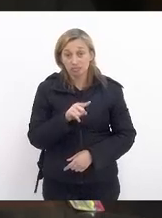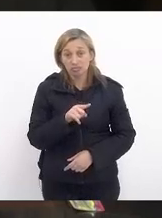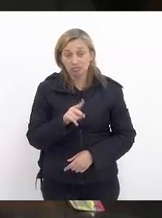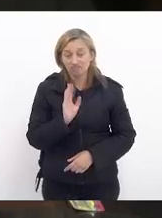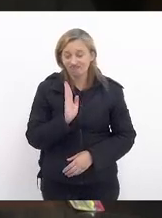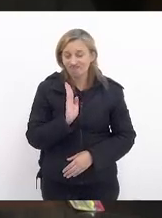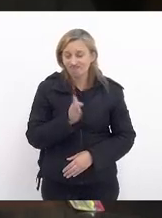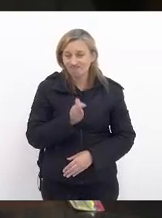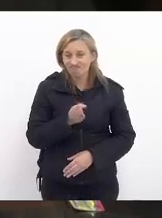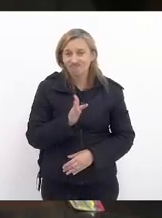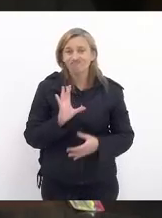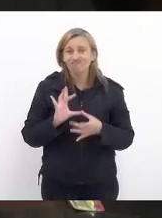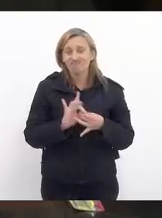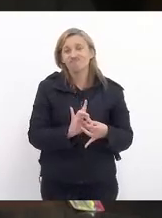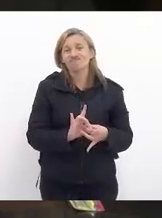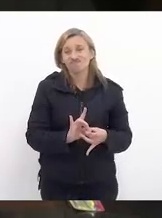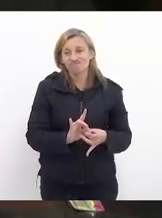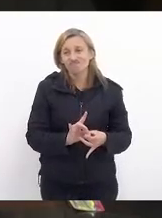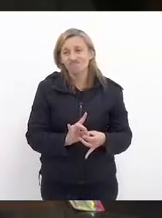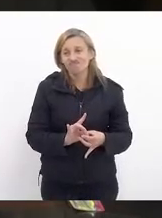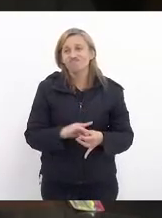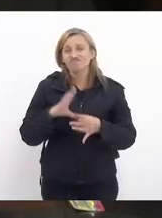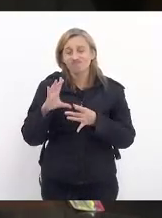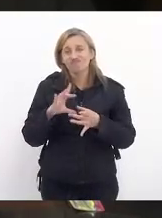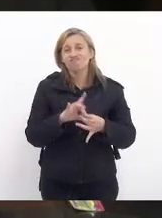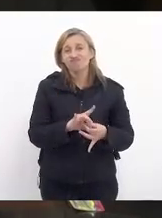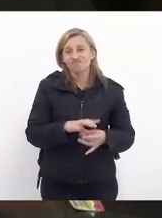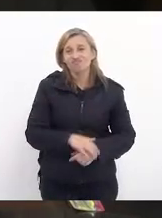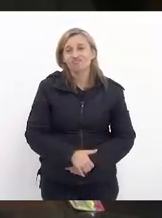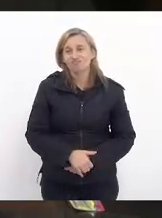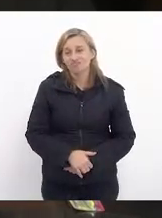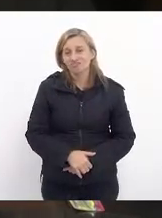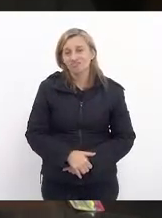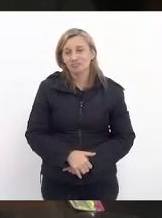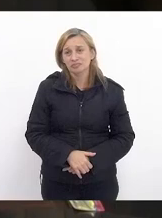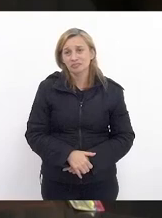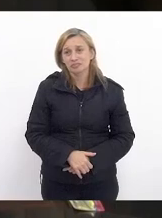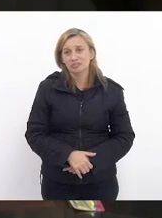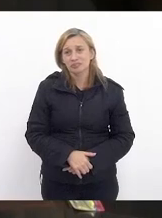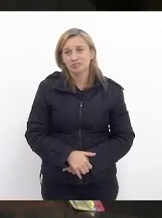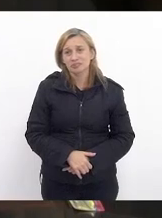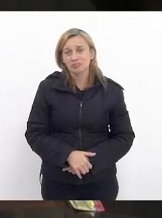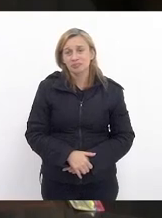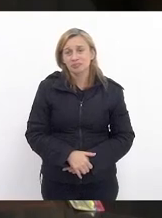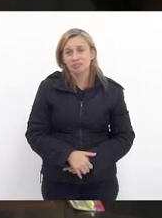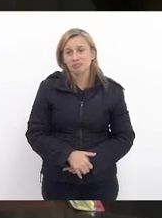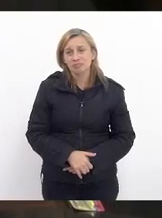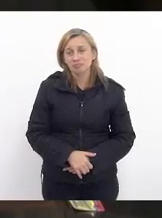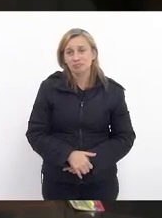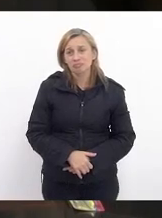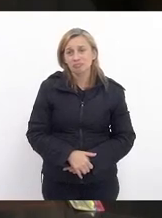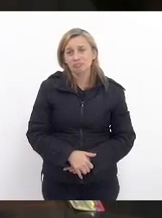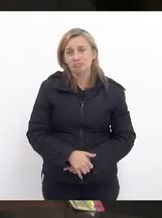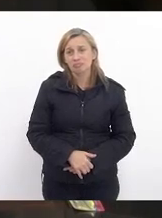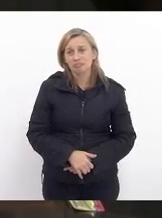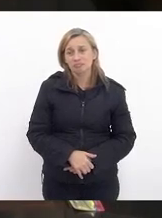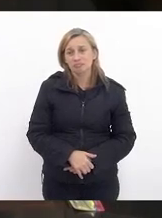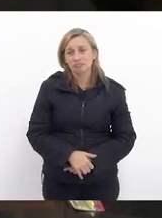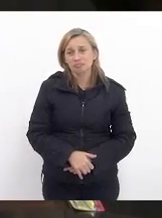diretamente vinculado isso está diretamente vinculado é agenda